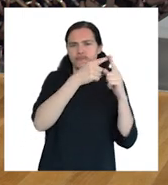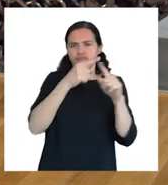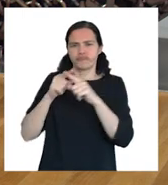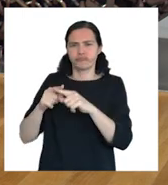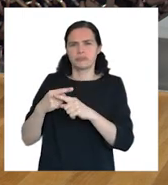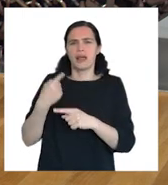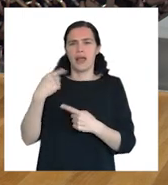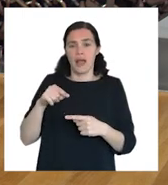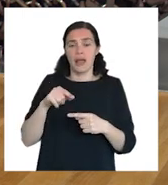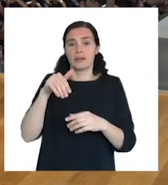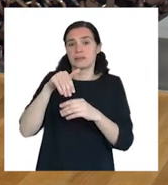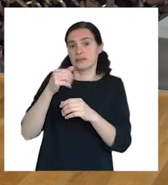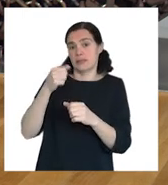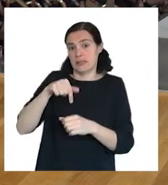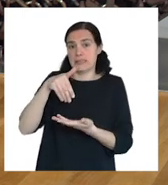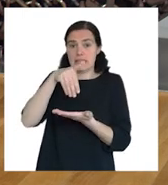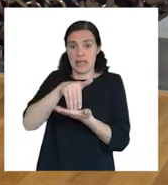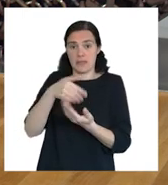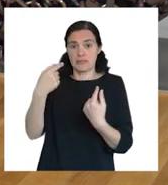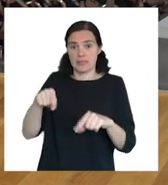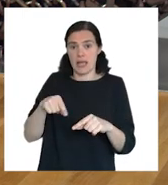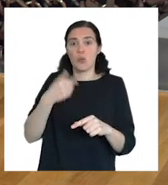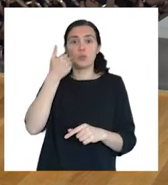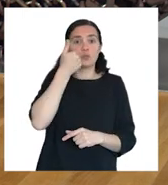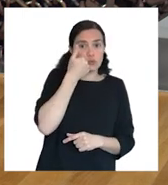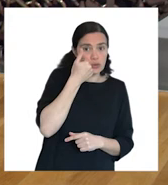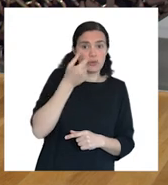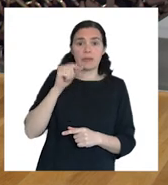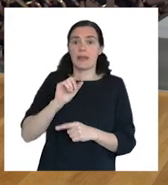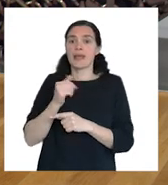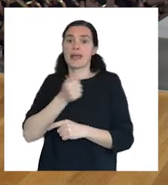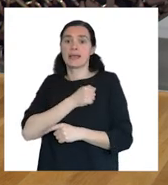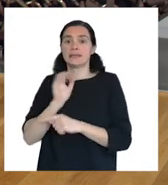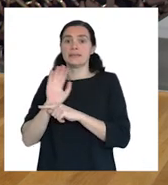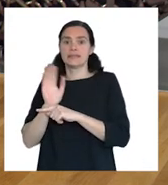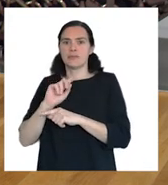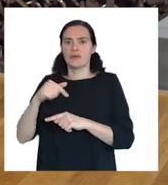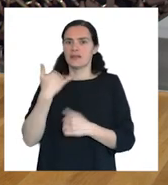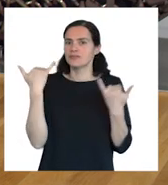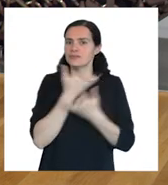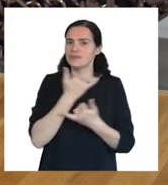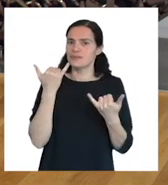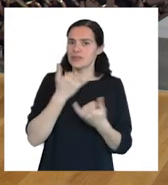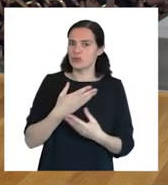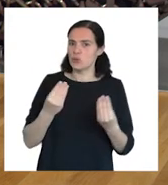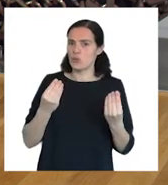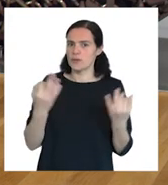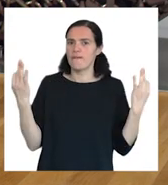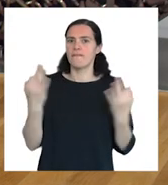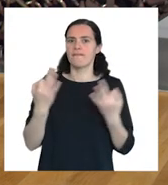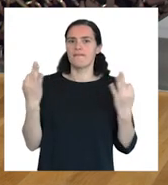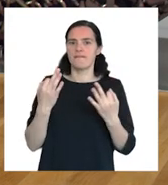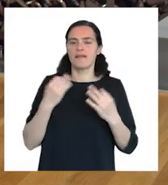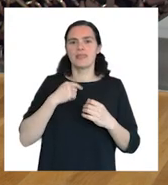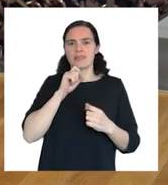das múltiplas valências que constituem a Fundação de Serralves, neste caso o Museu e a Casa de Cinema. Estamos muito felizes por